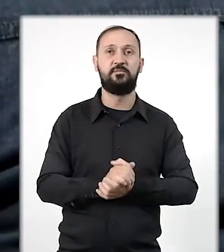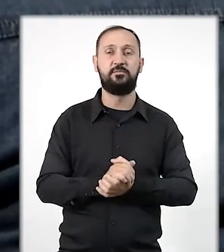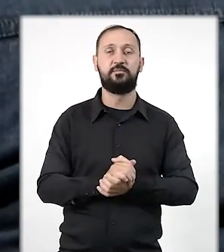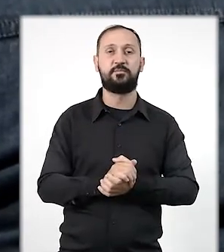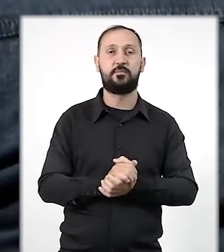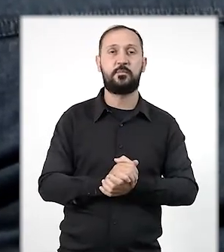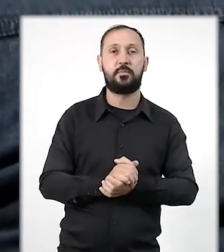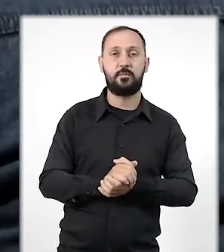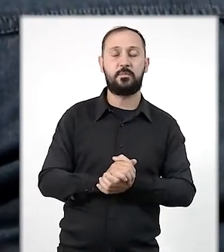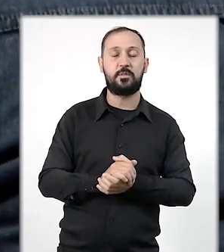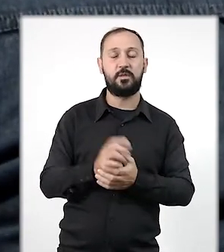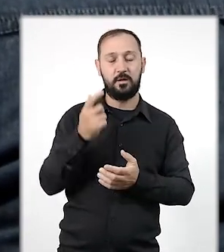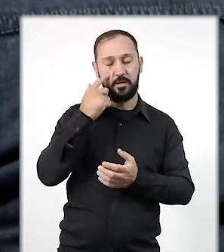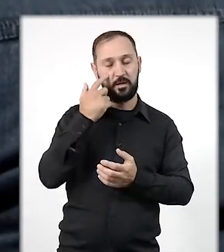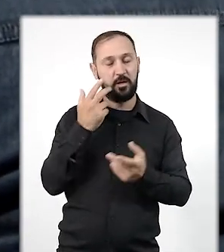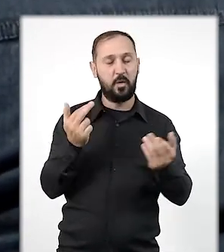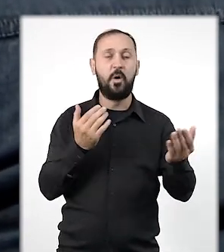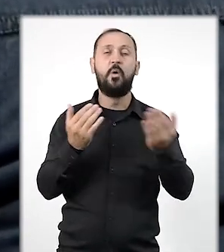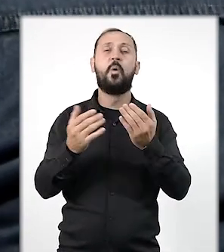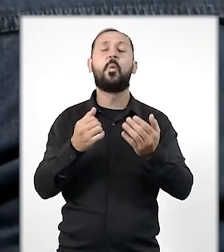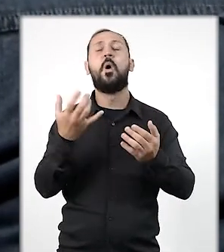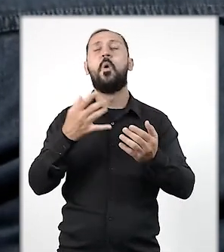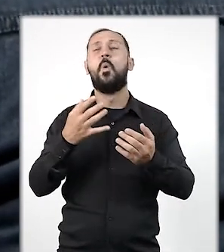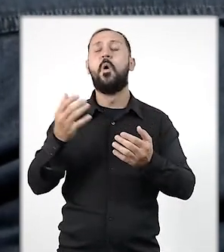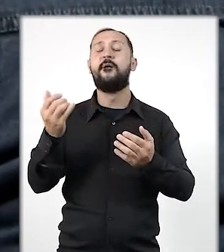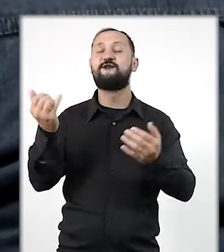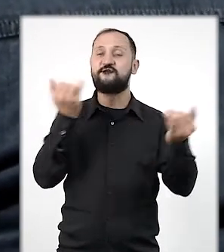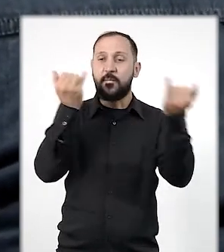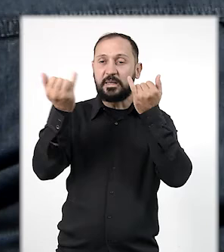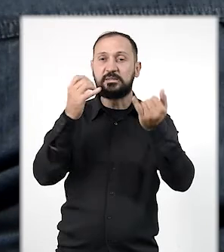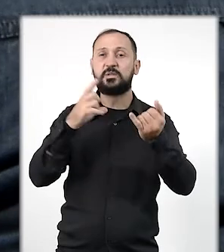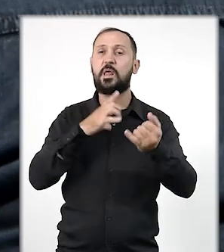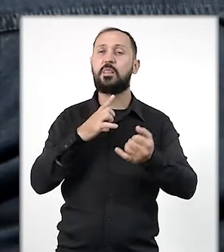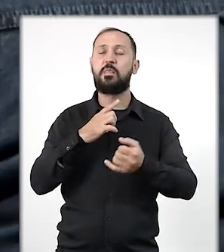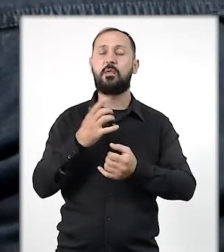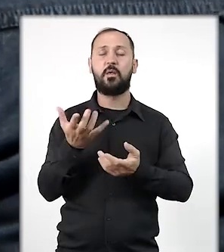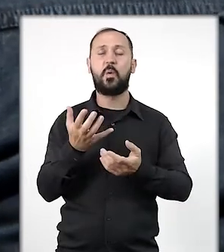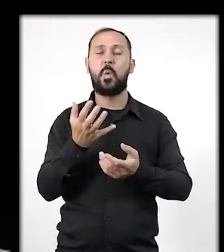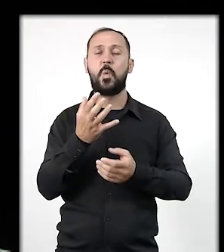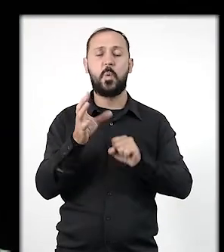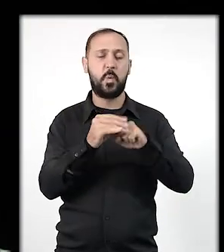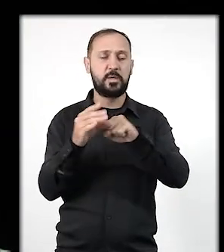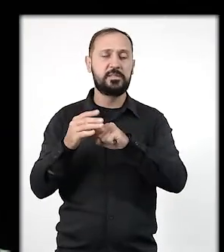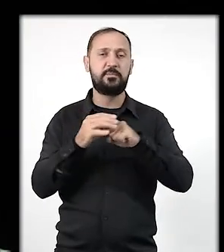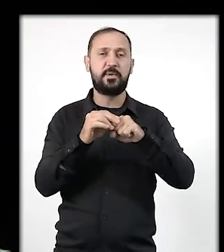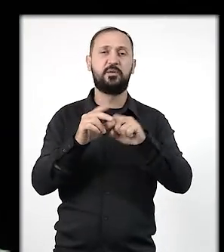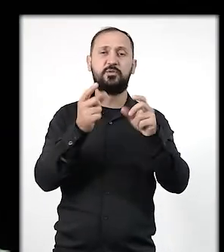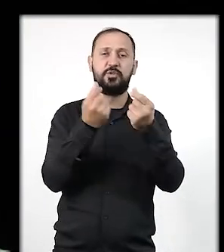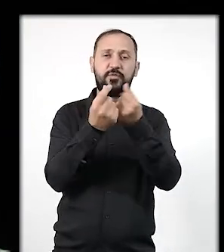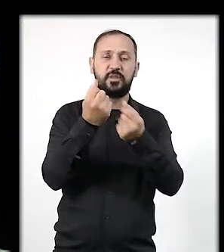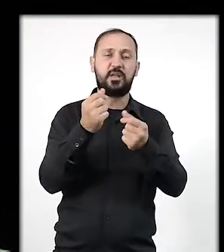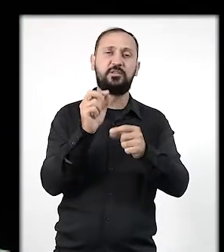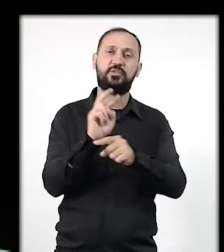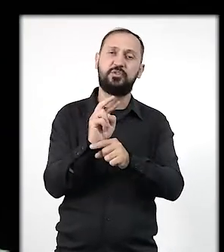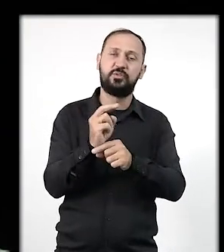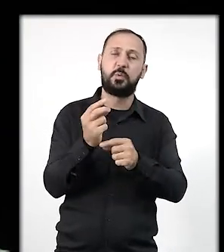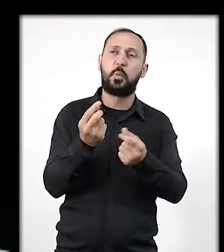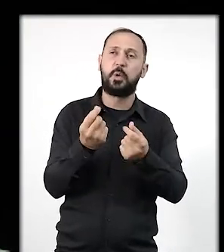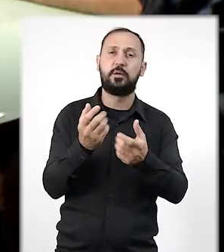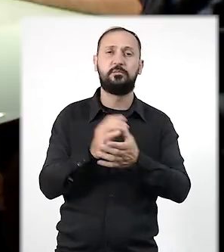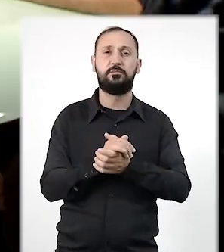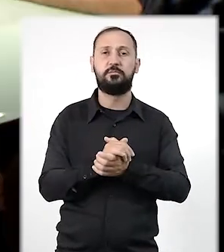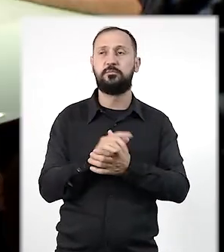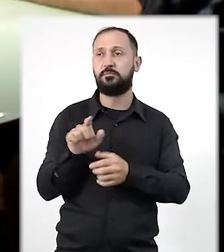nível de alfabetização diz exatamente isso. Qual é o nível de informação, conhecimento que você tem sobre finanças? Bom, então, essa